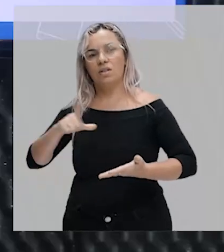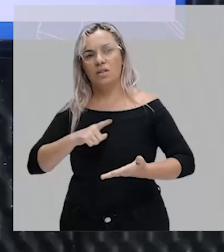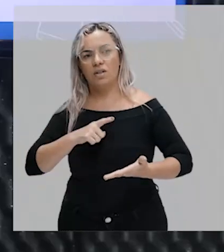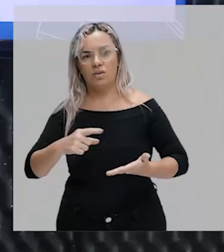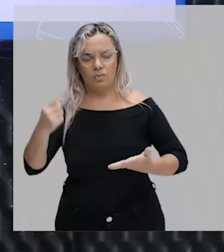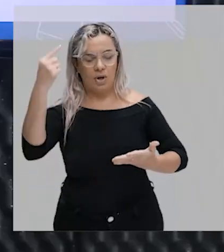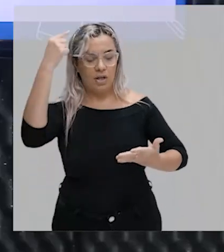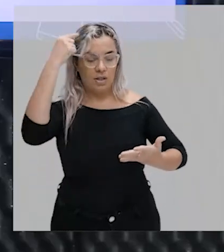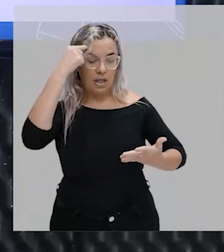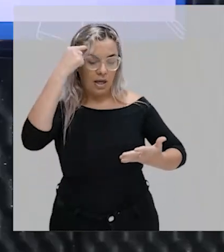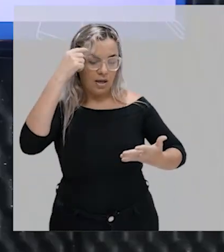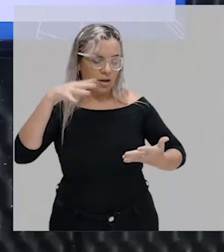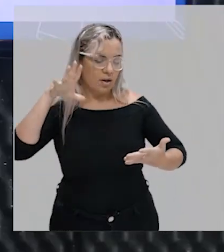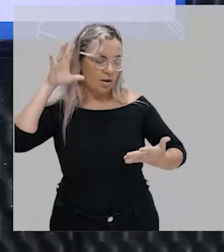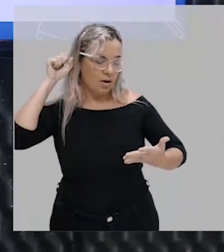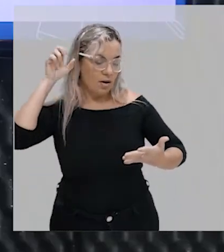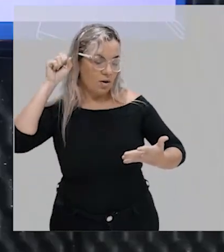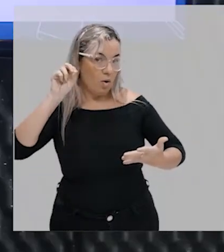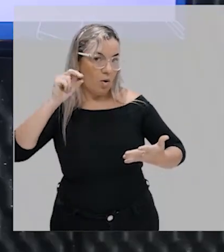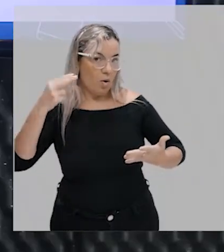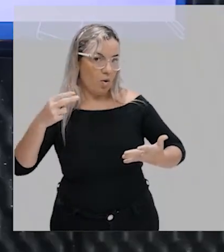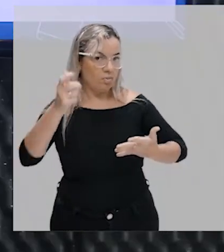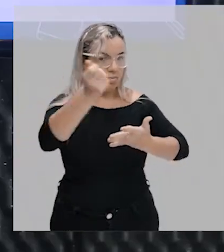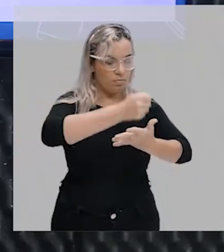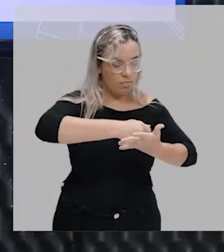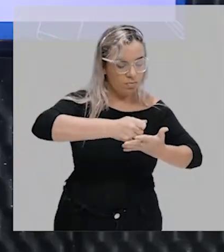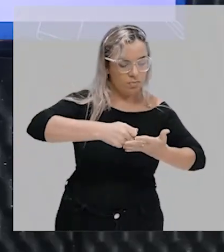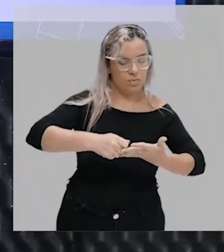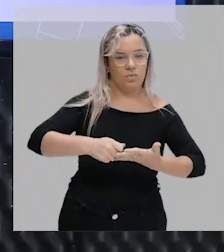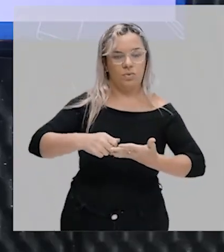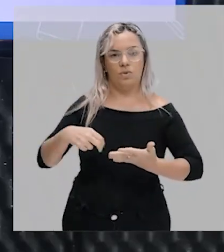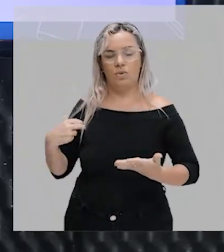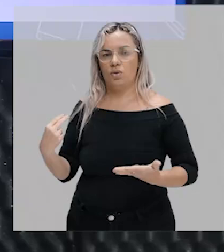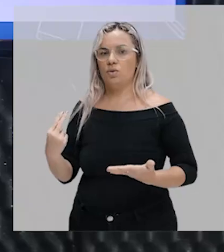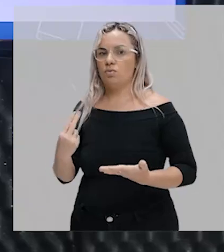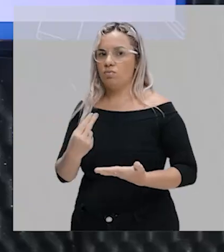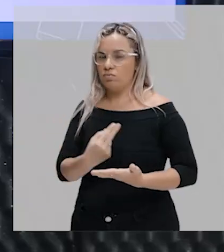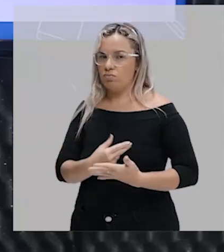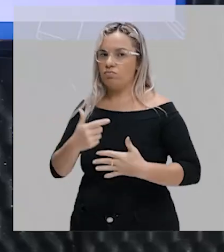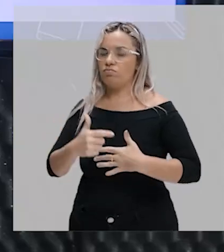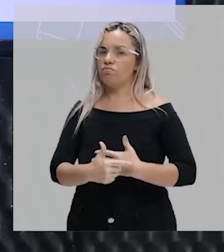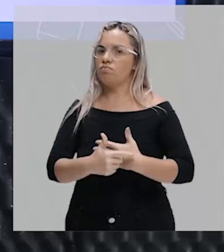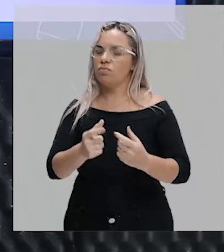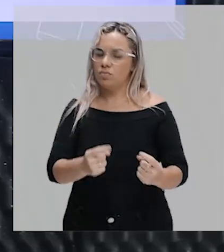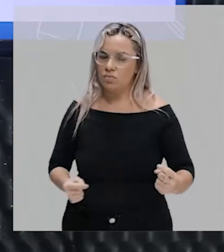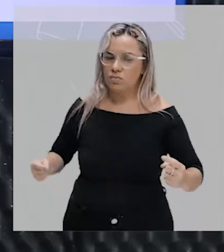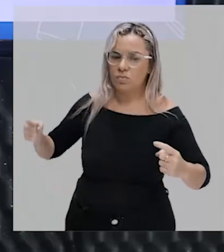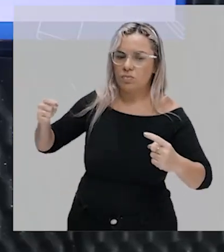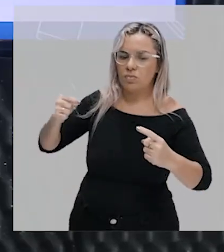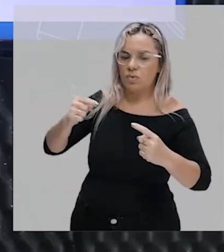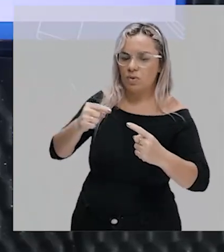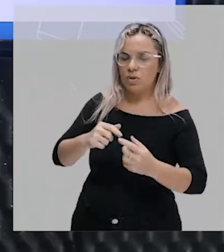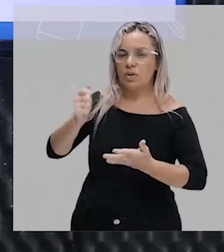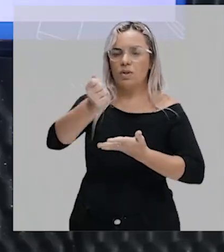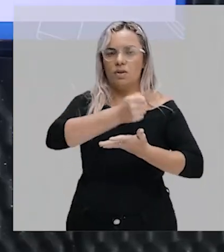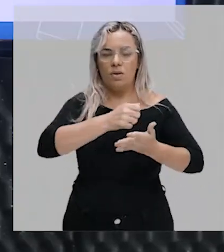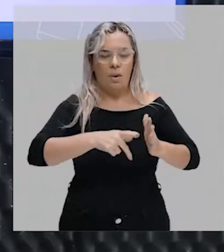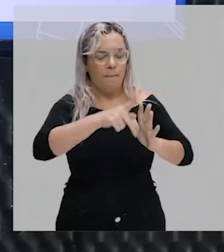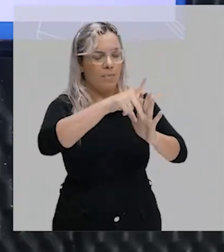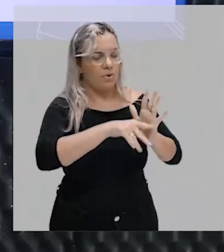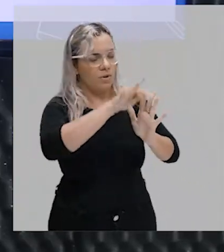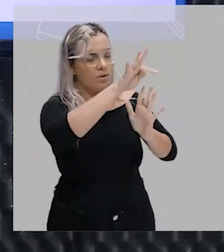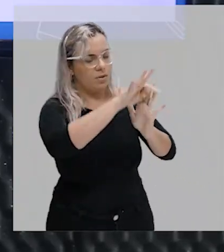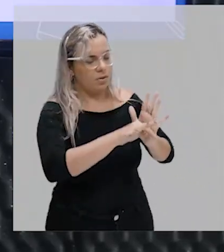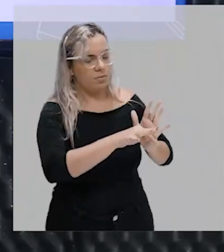está ouvindo ou quem está lendo, tá bom? Então, nosso papel é esse, produzir esses enunciados. Então,